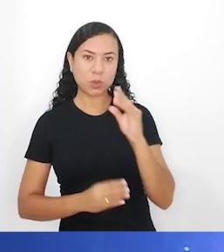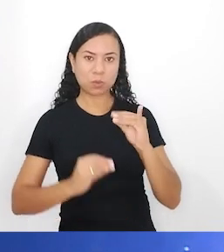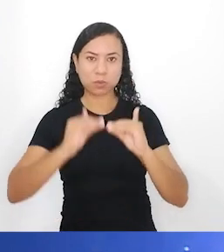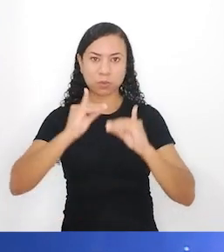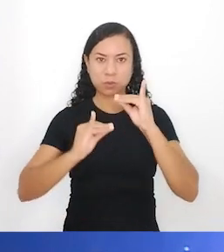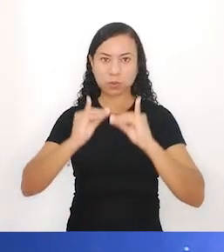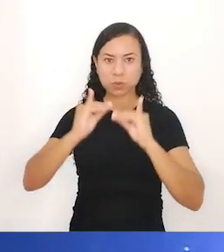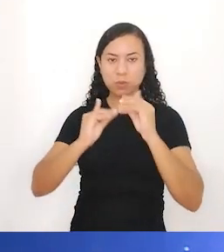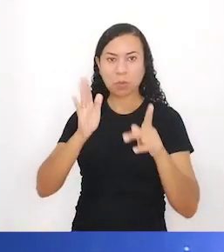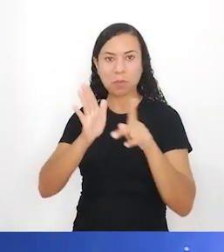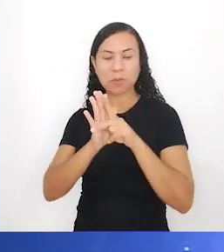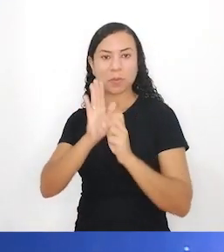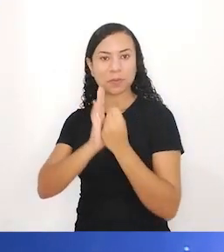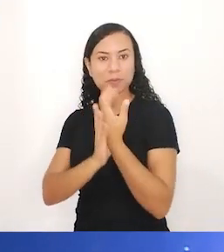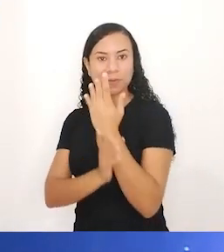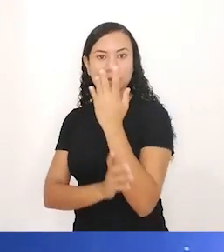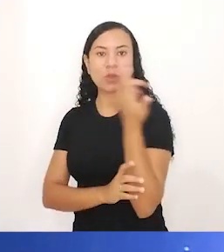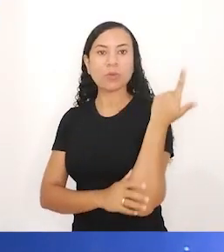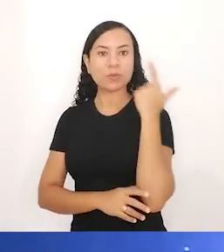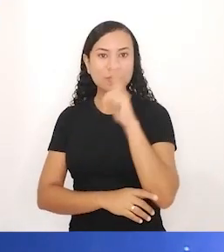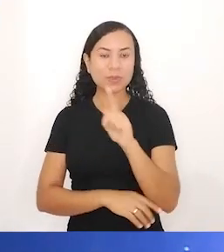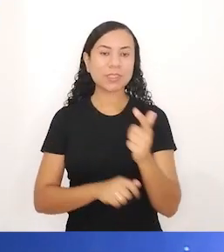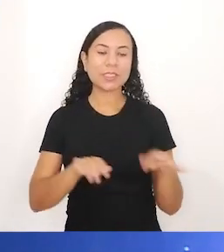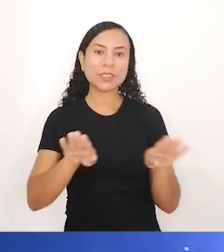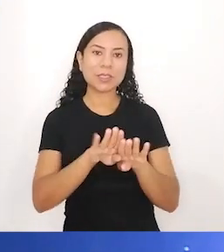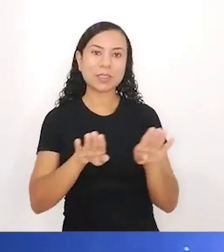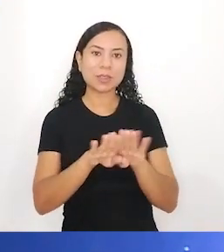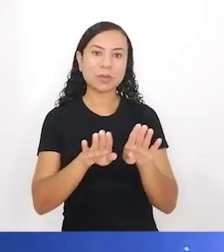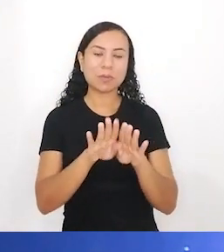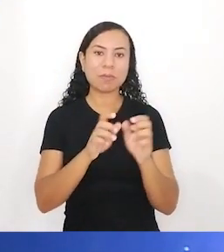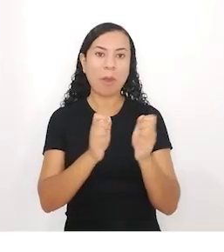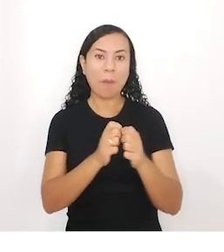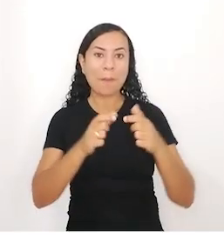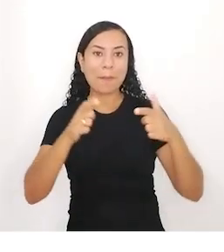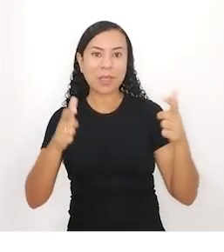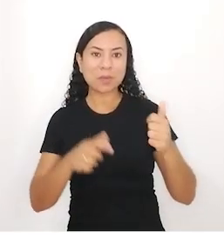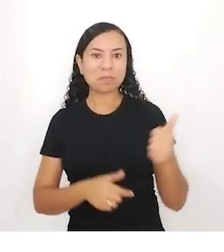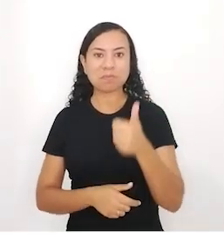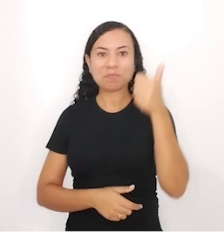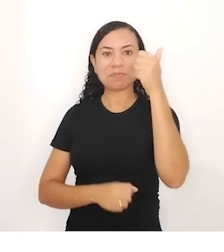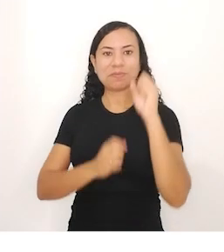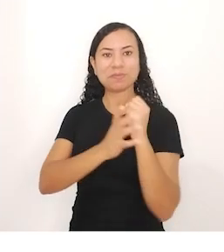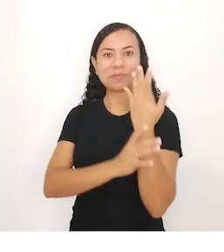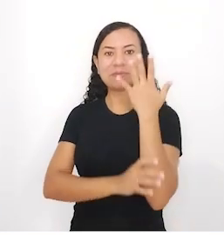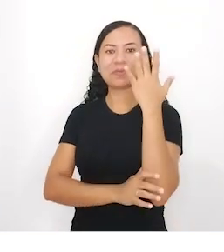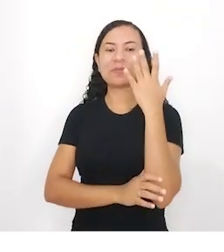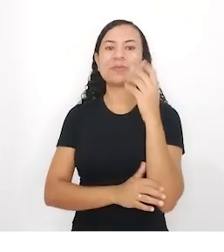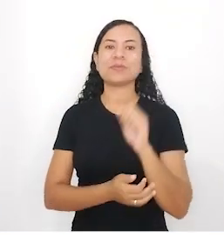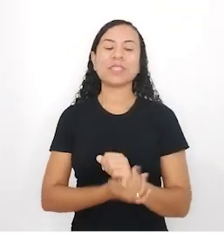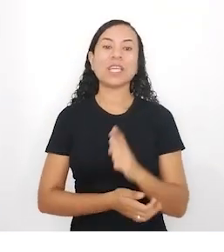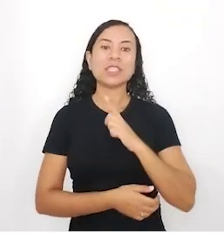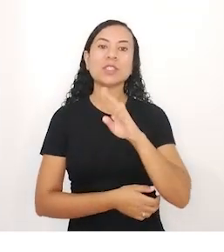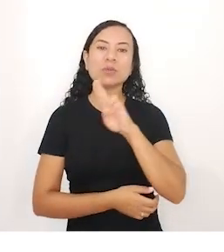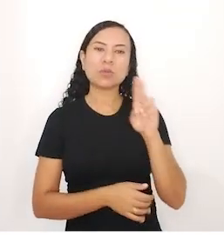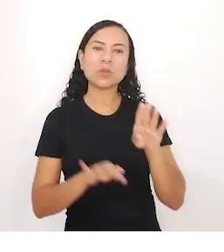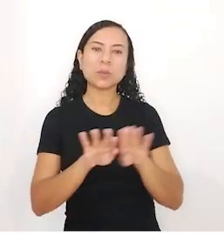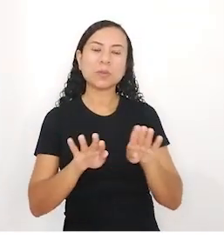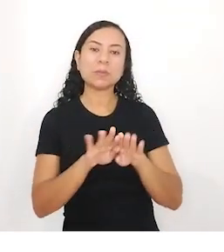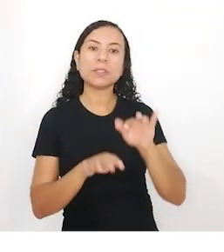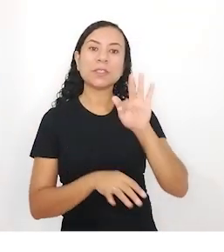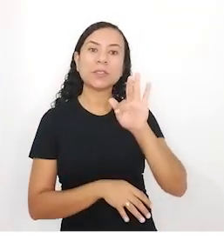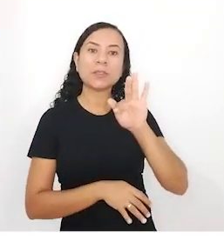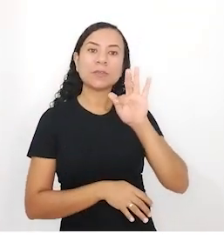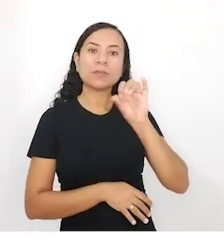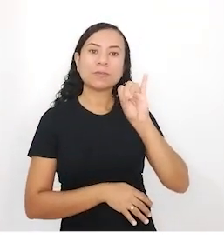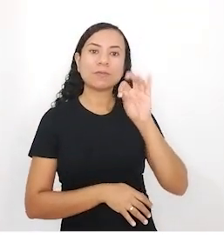você consegue também aumentar a produtividade dessas plantas. Os hormônios vegetais também são chamados de